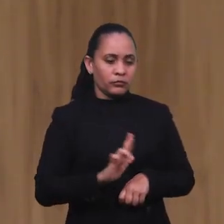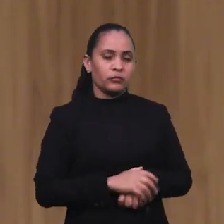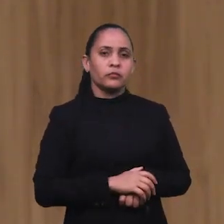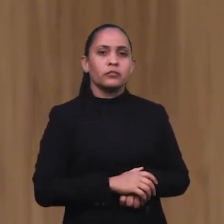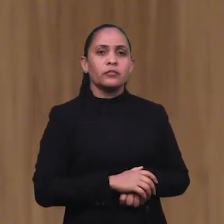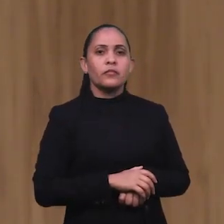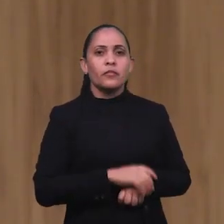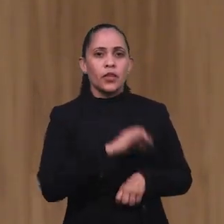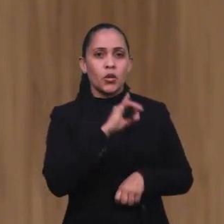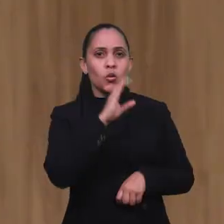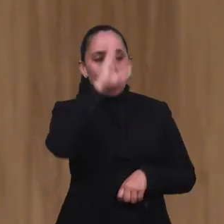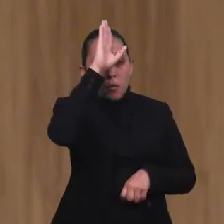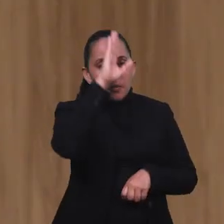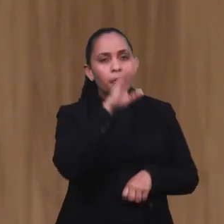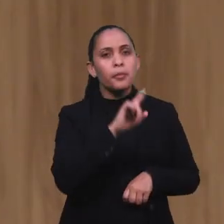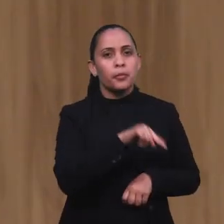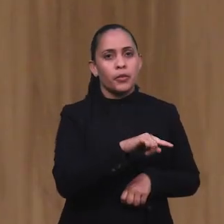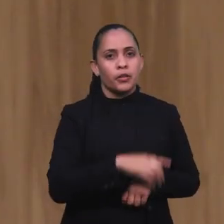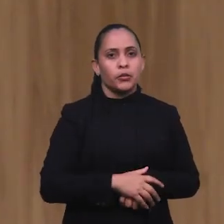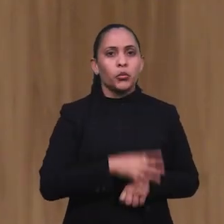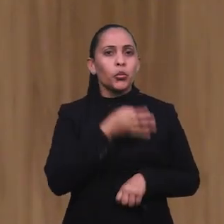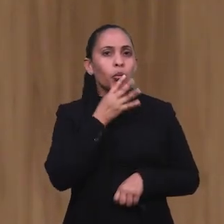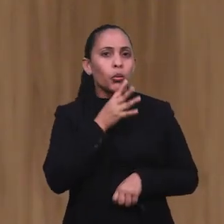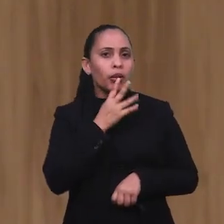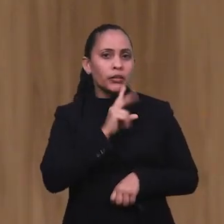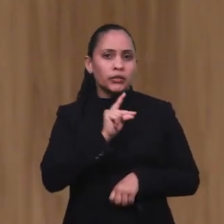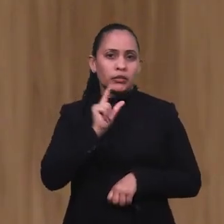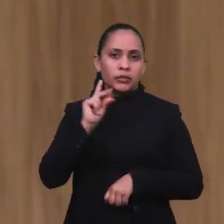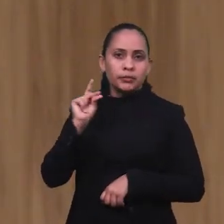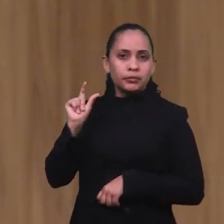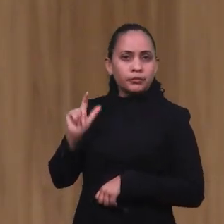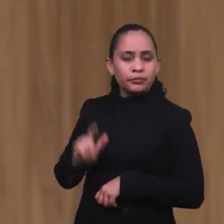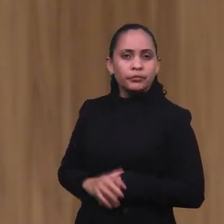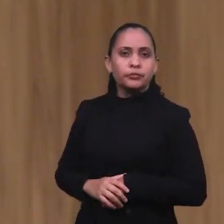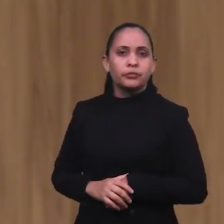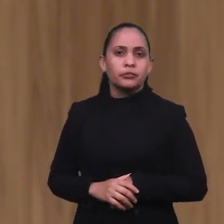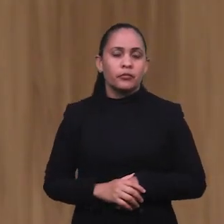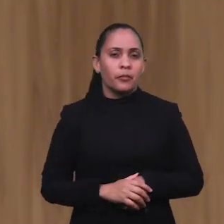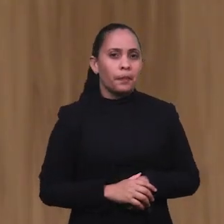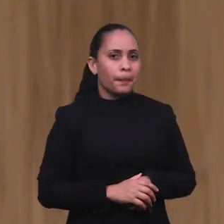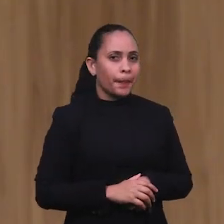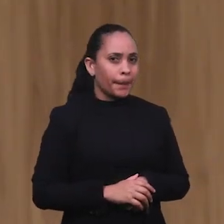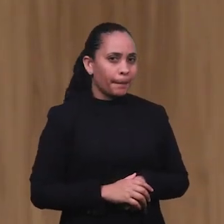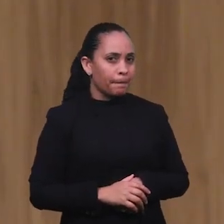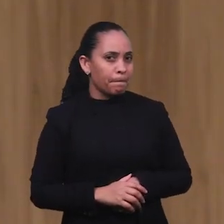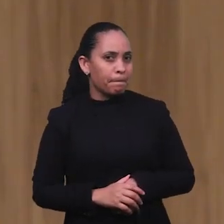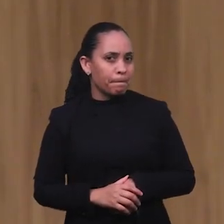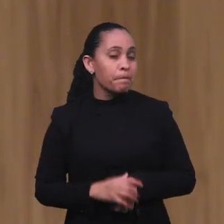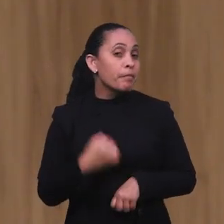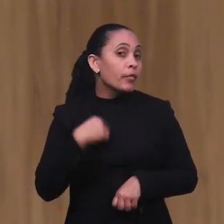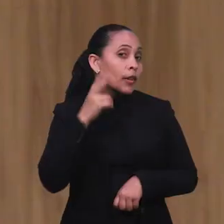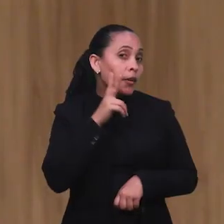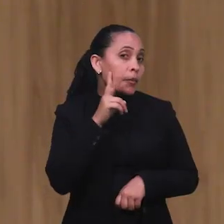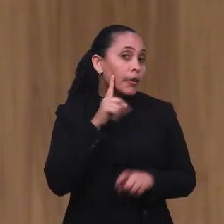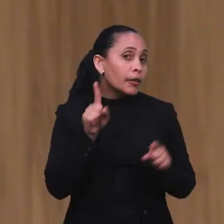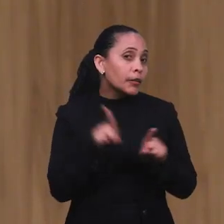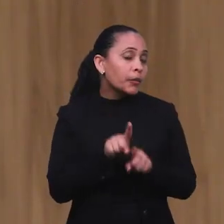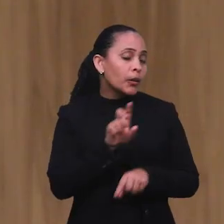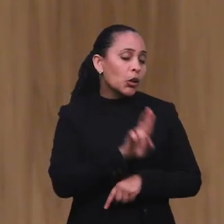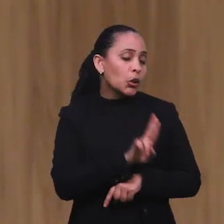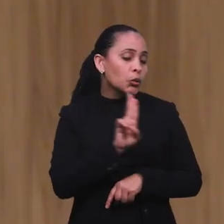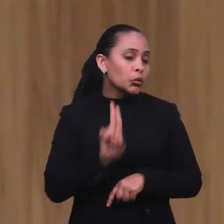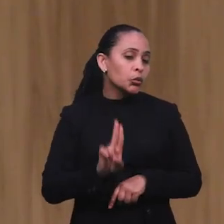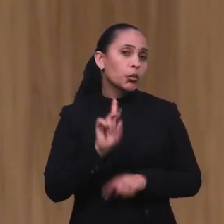romano, né? O nome catolicismo romano não existia antes, surgiu com o Concílio de Nicéia. E lembrando também que ele recebeu